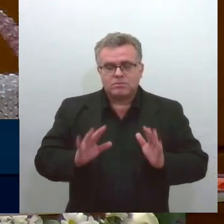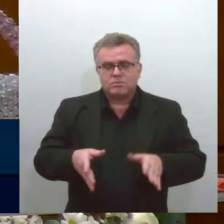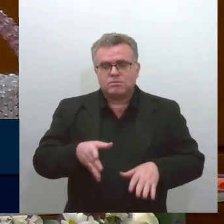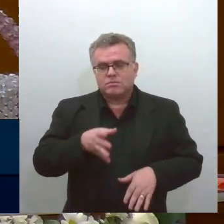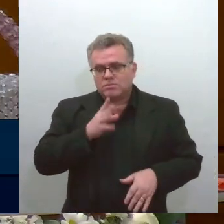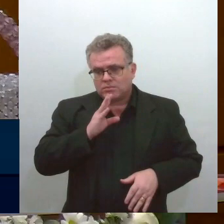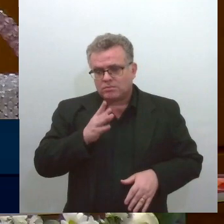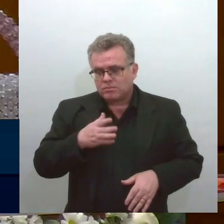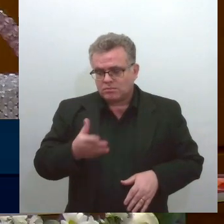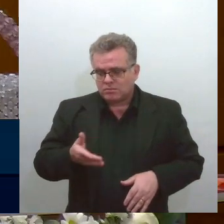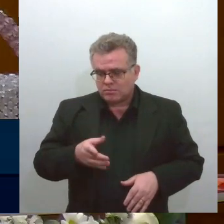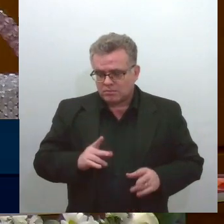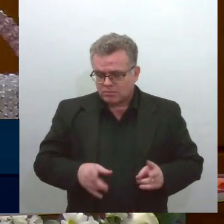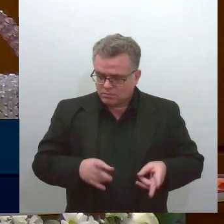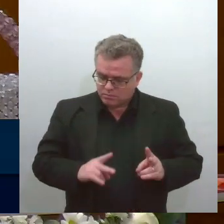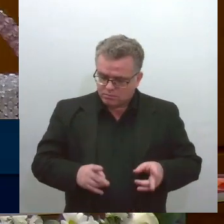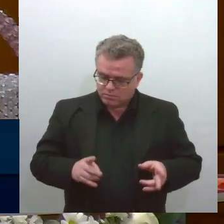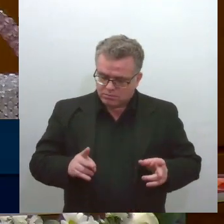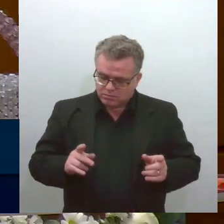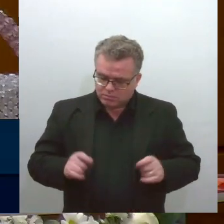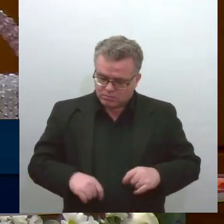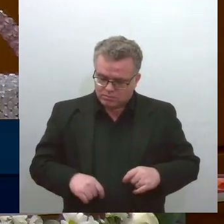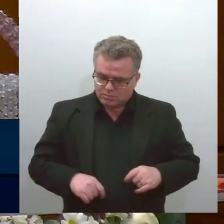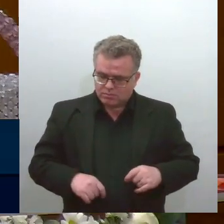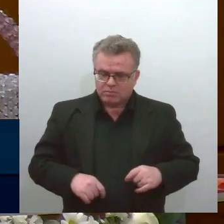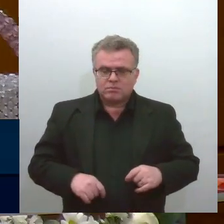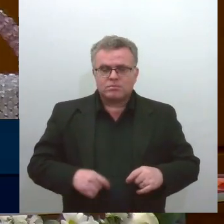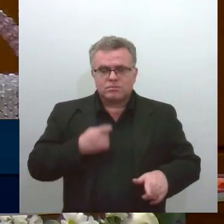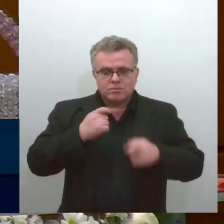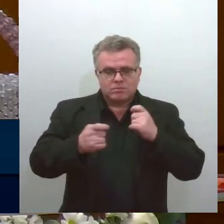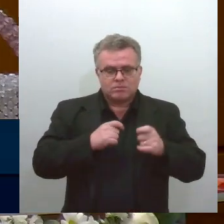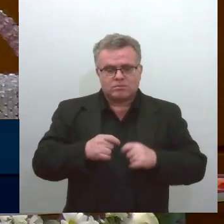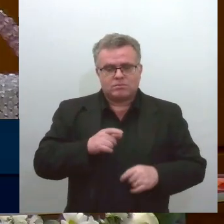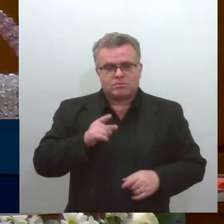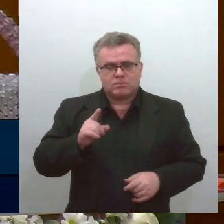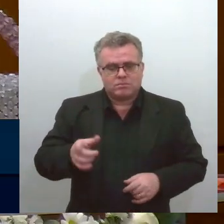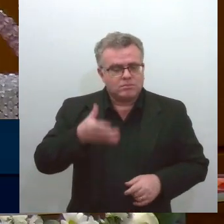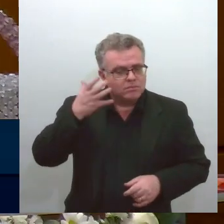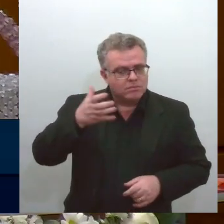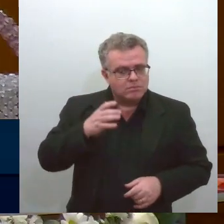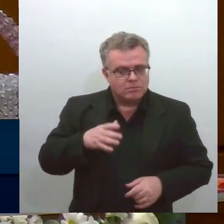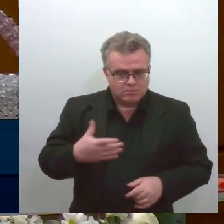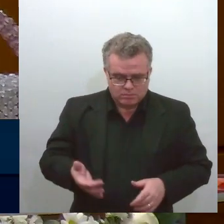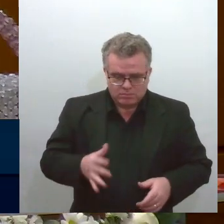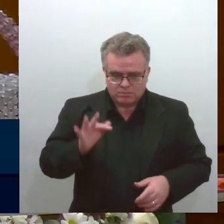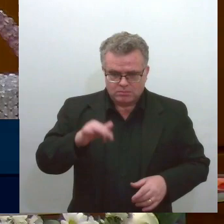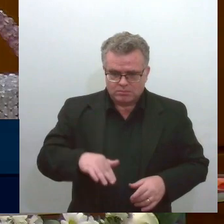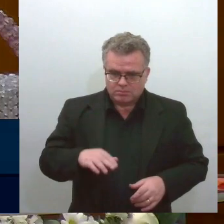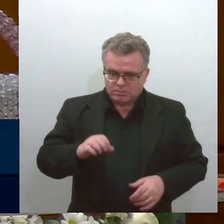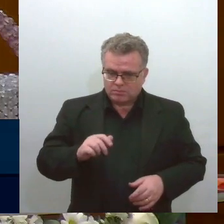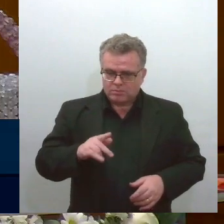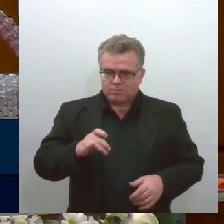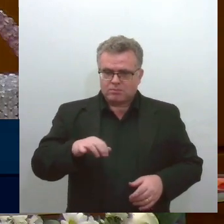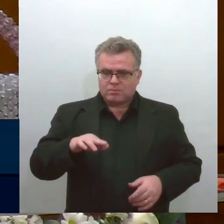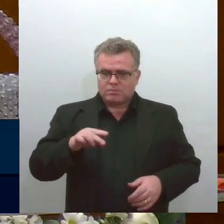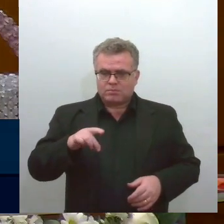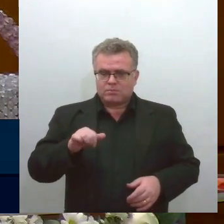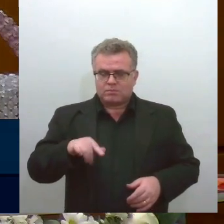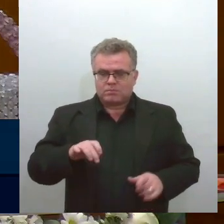na FM Liberdade. Parabéns pelo seu trabalho. Jornalista Babadeira, Jéssica